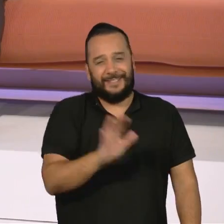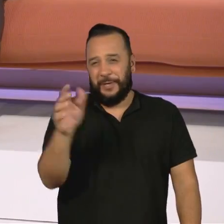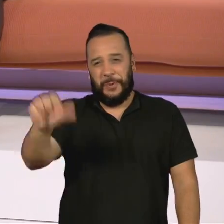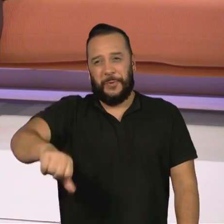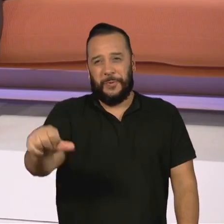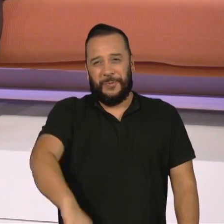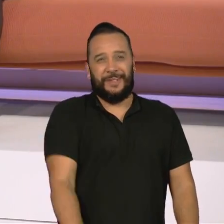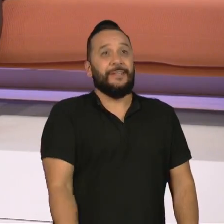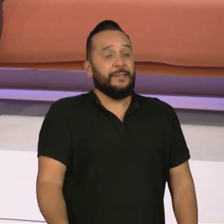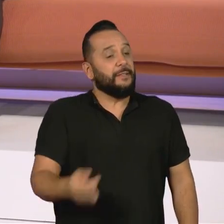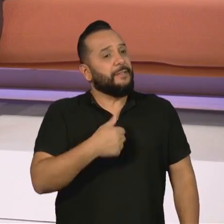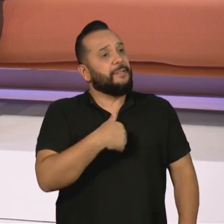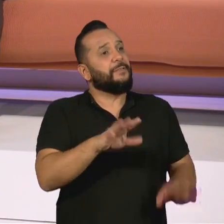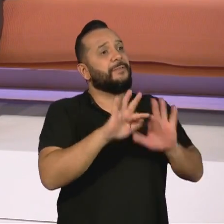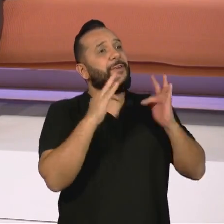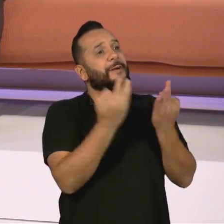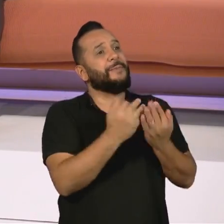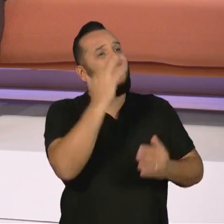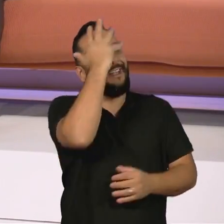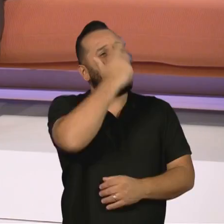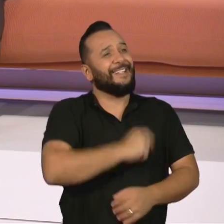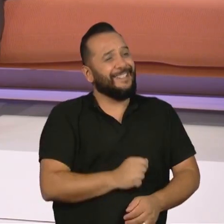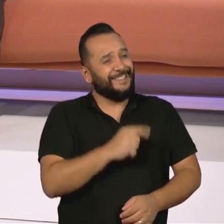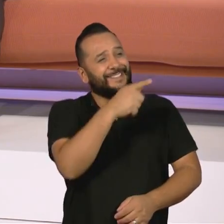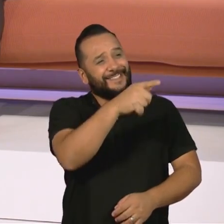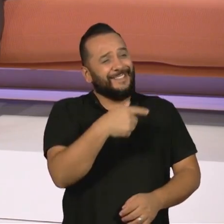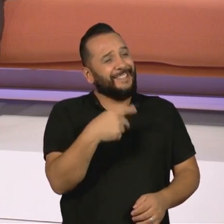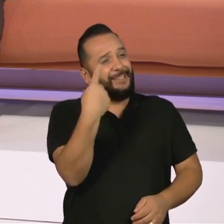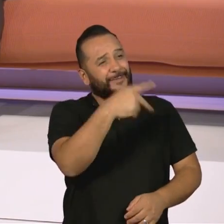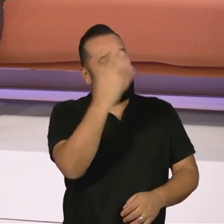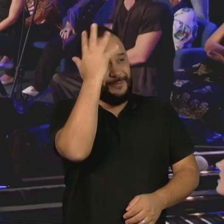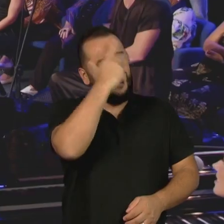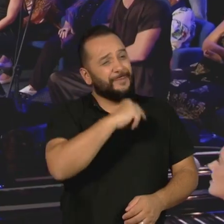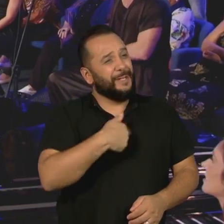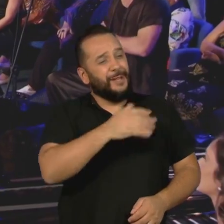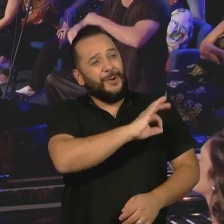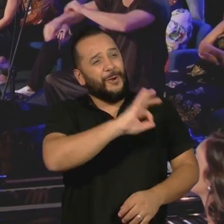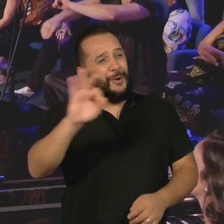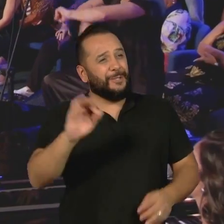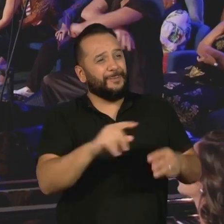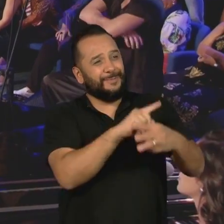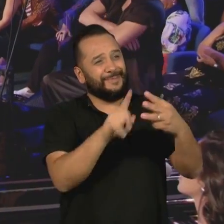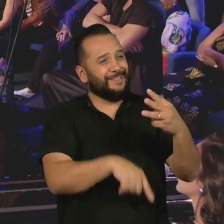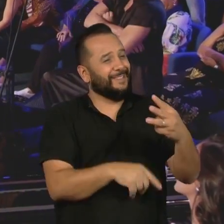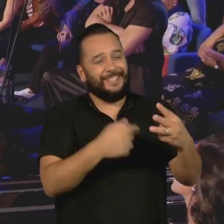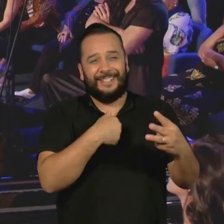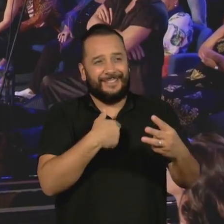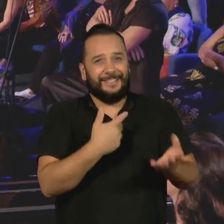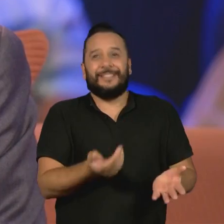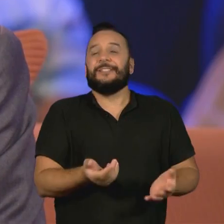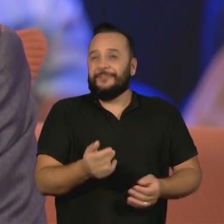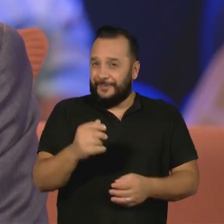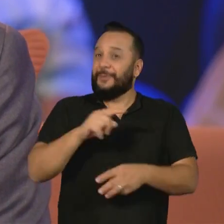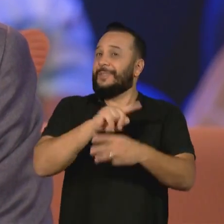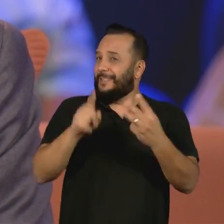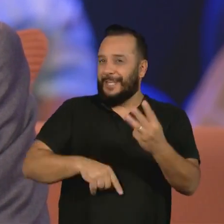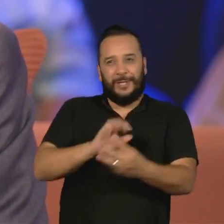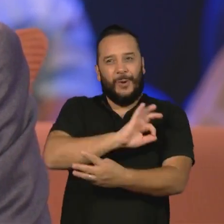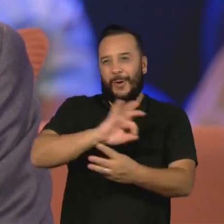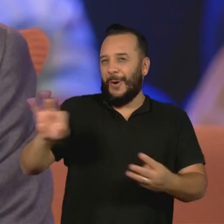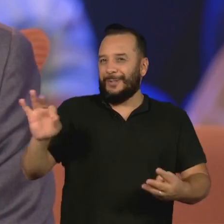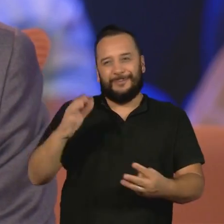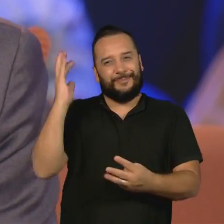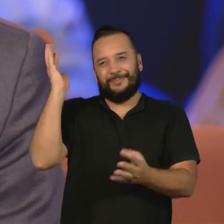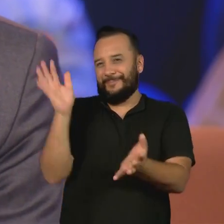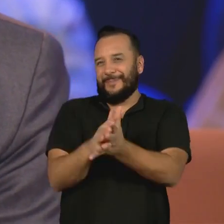conheço a sua família assim, é tão legal, é tão bonito isso, né? São ótimos, os três Bel, maravilhosos, os meninos são maravilhosos, e é